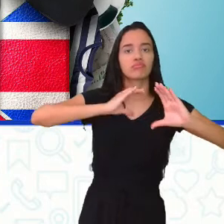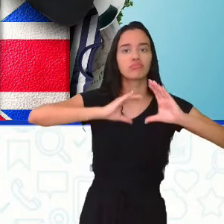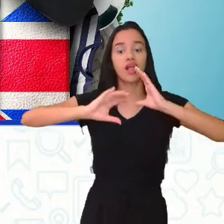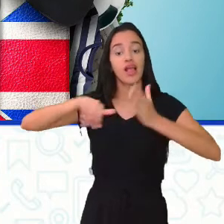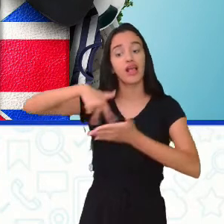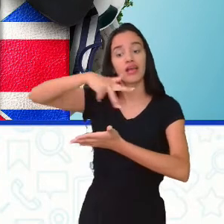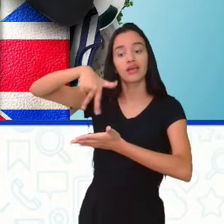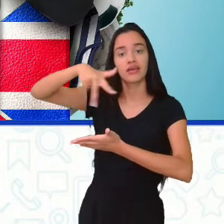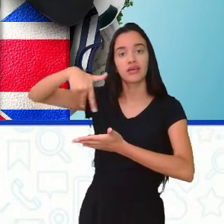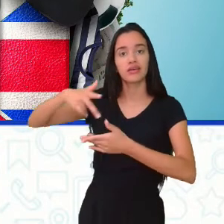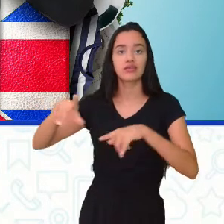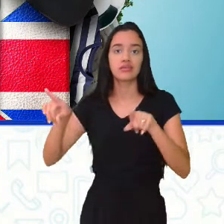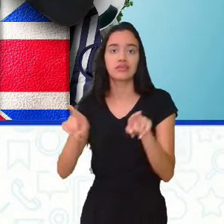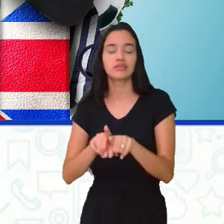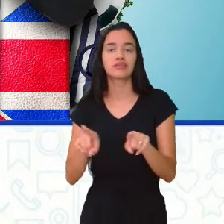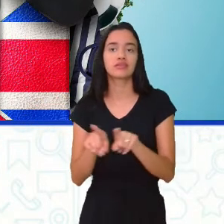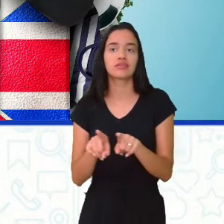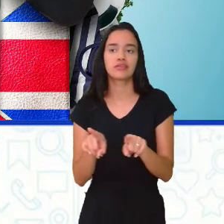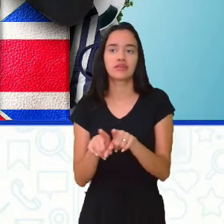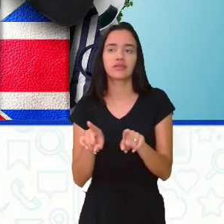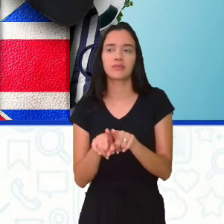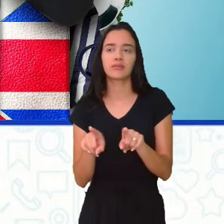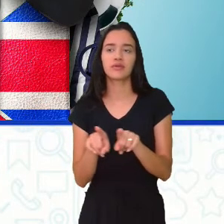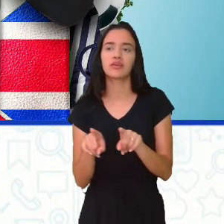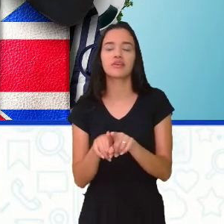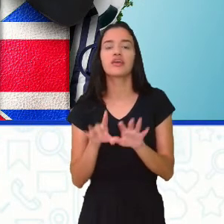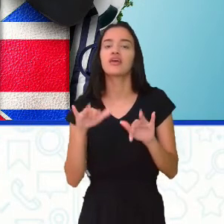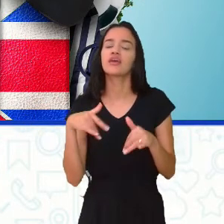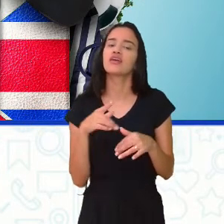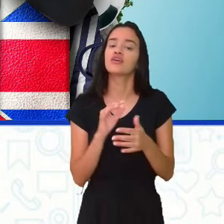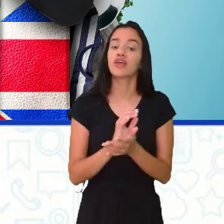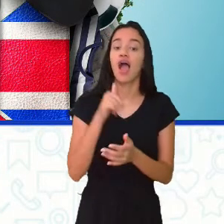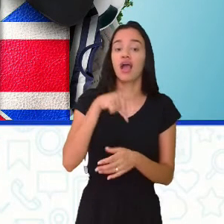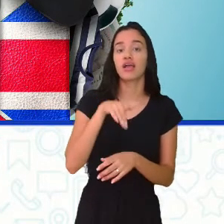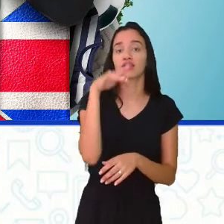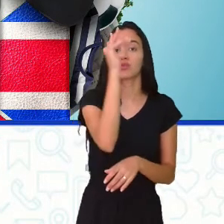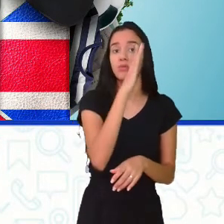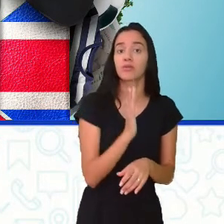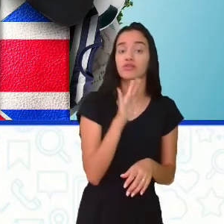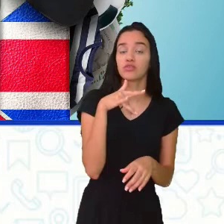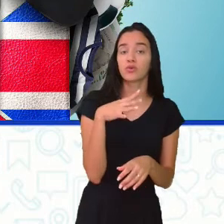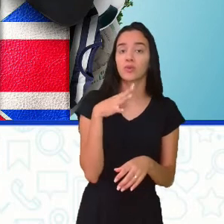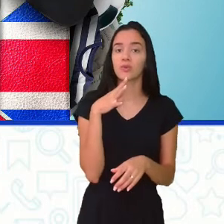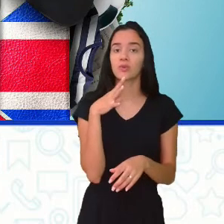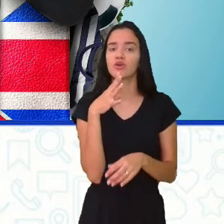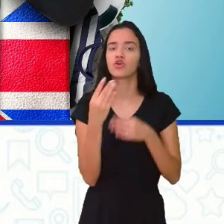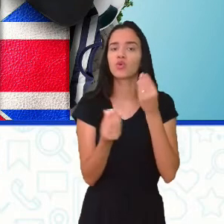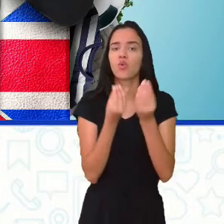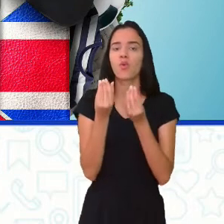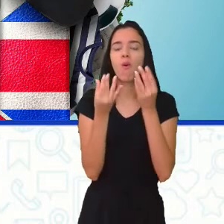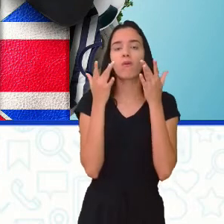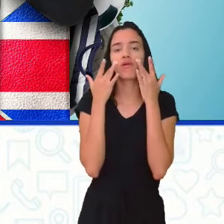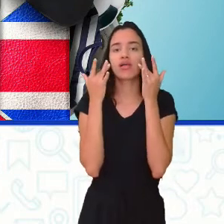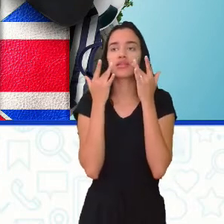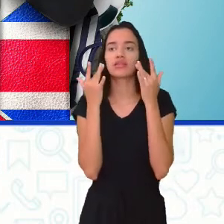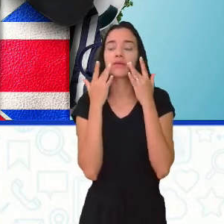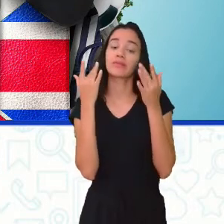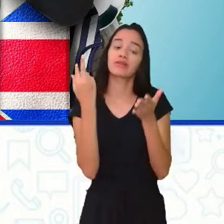danças e quadros satíricos. E que no Brasil ficou conhecida como teatro